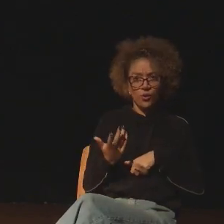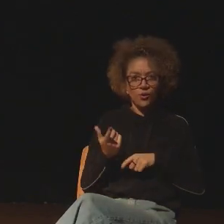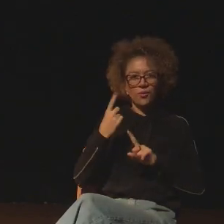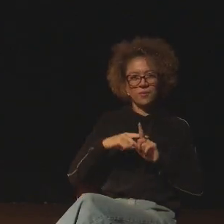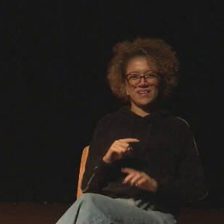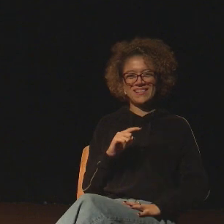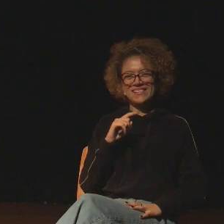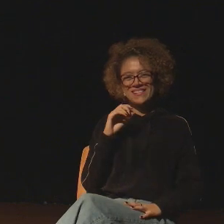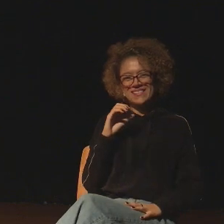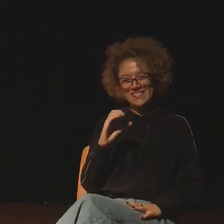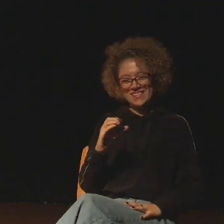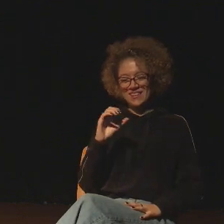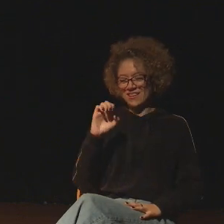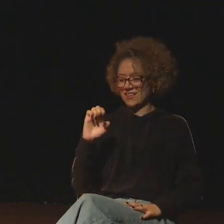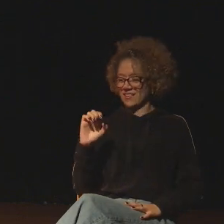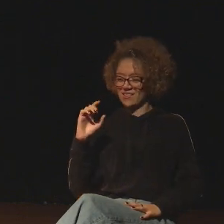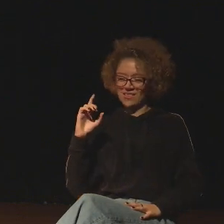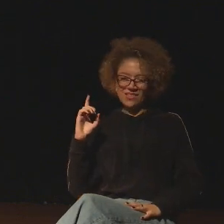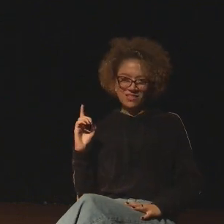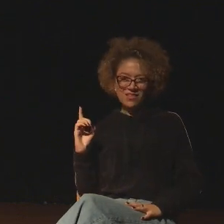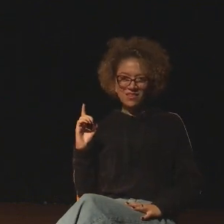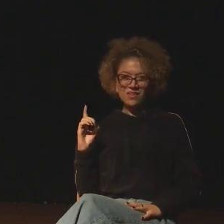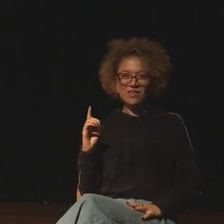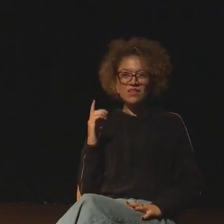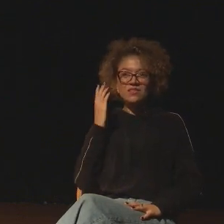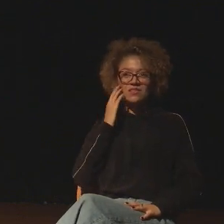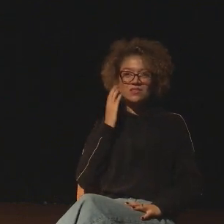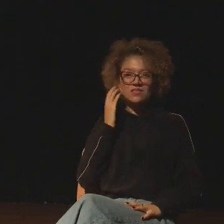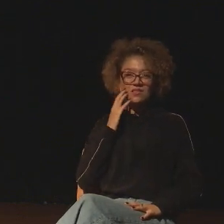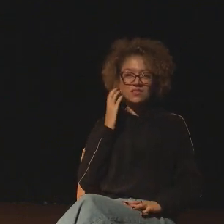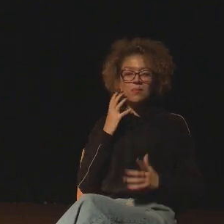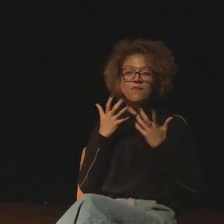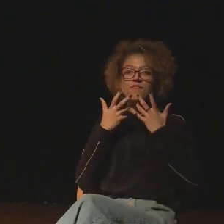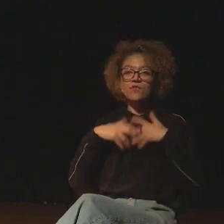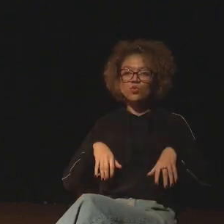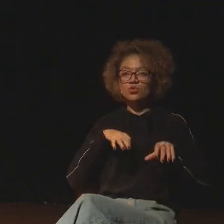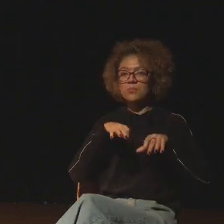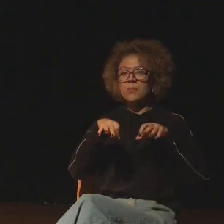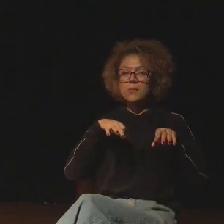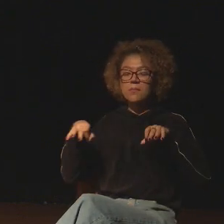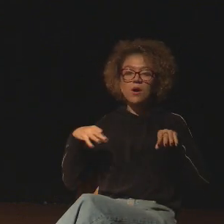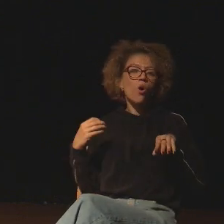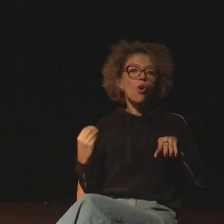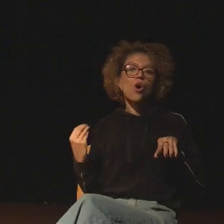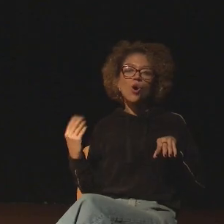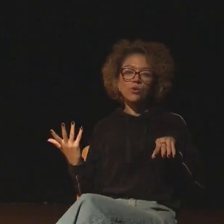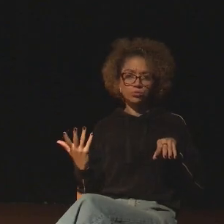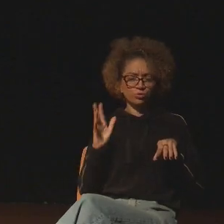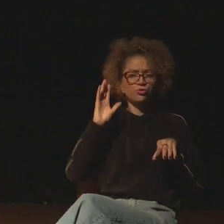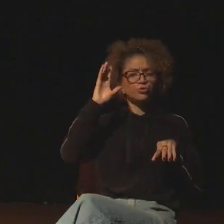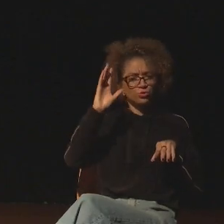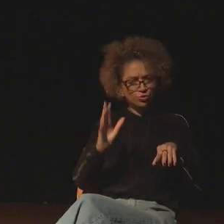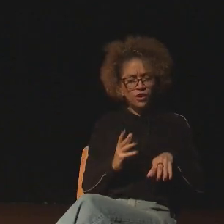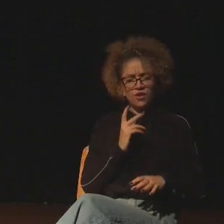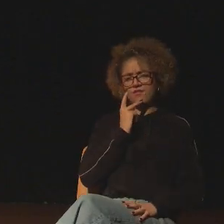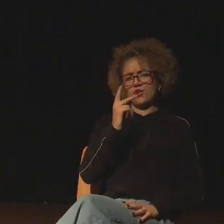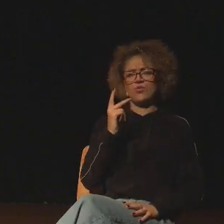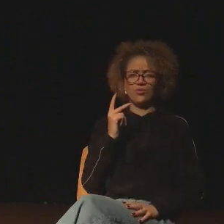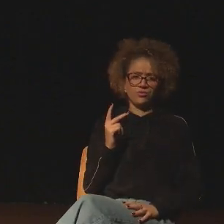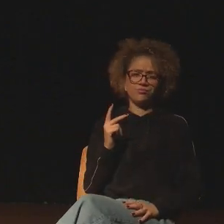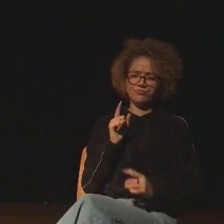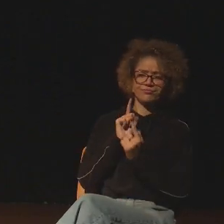CT sobre a adequabilidade de se manter esse novo fluxo, que prontamente falou que já estava um fluxo